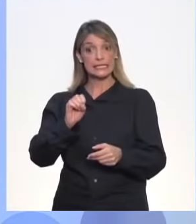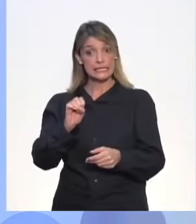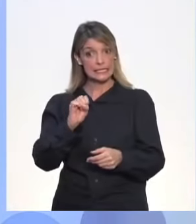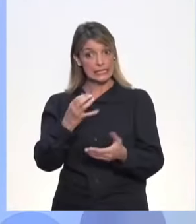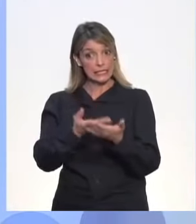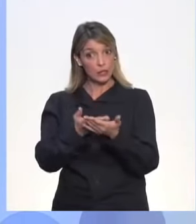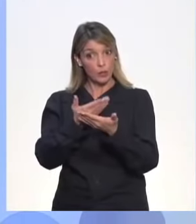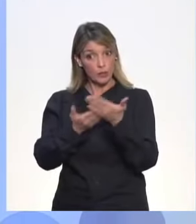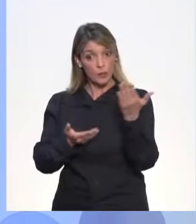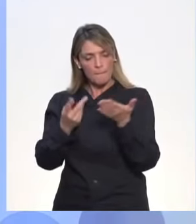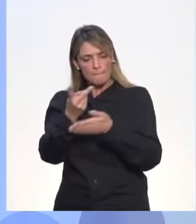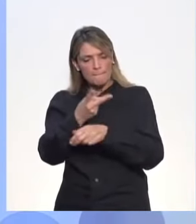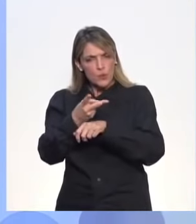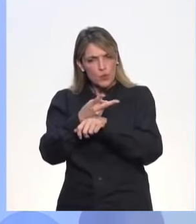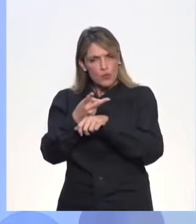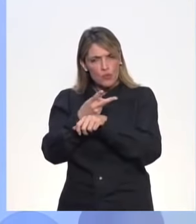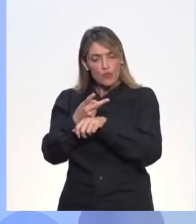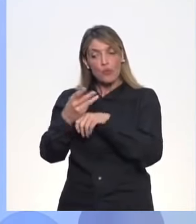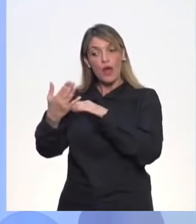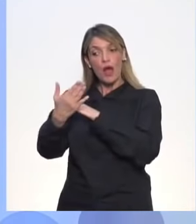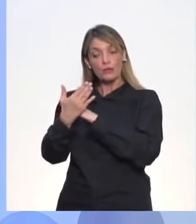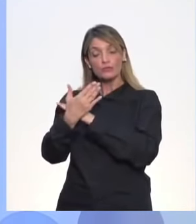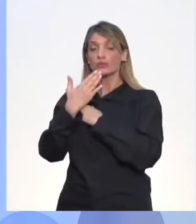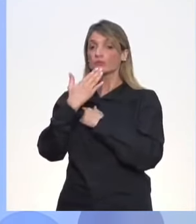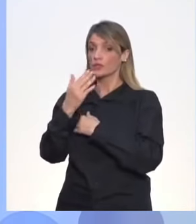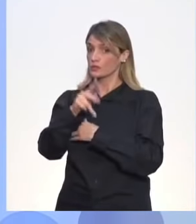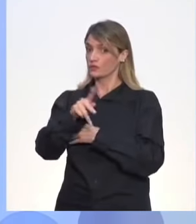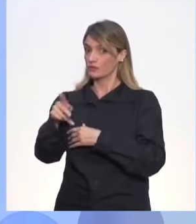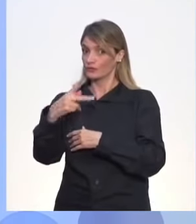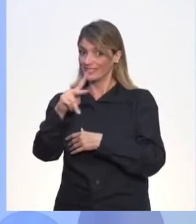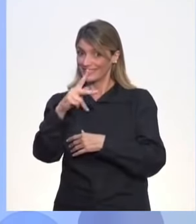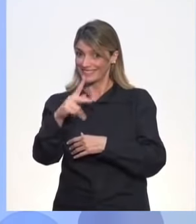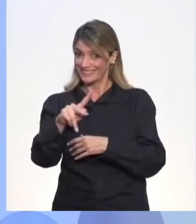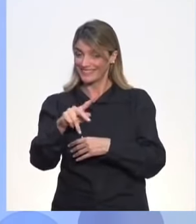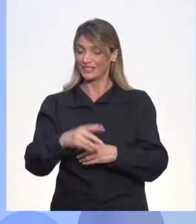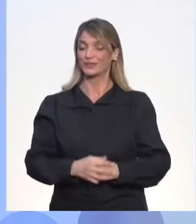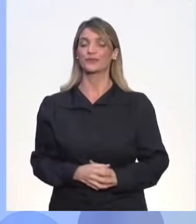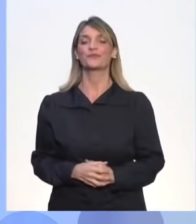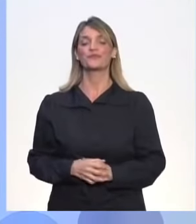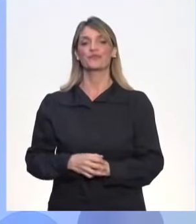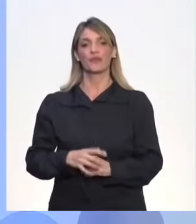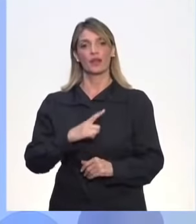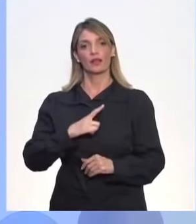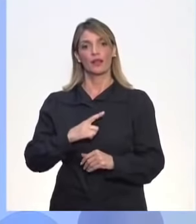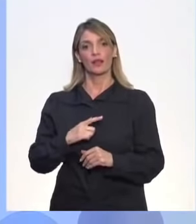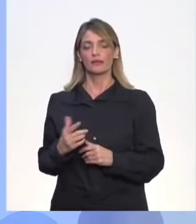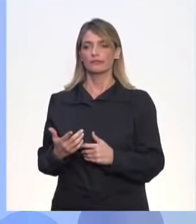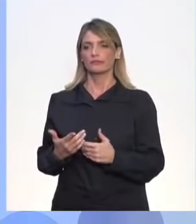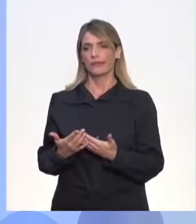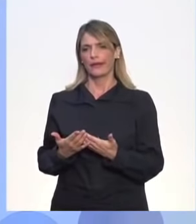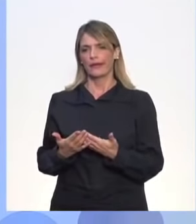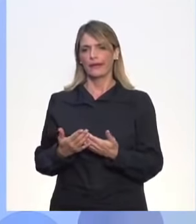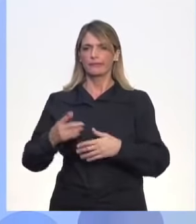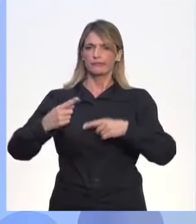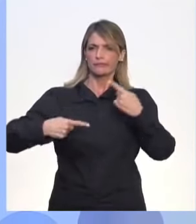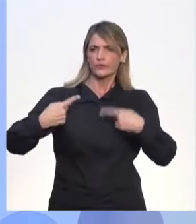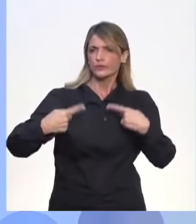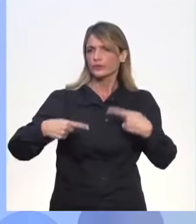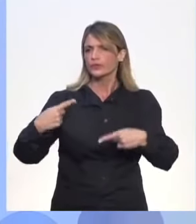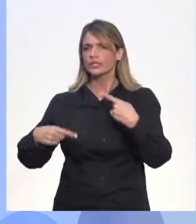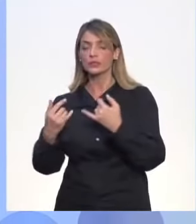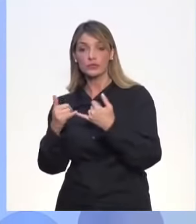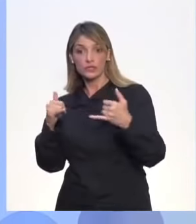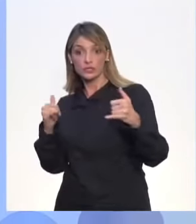Procurei no repositório peço ajuda a sua Professor nós estamos aí com o desenvolvimento de algumas discussões a respeito